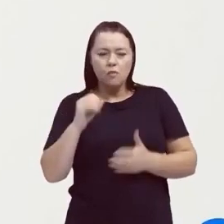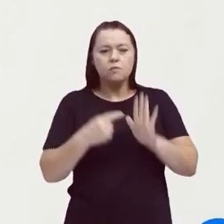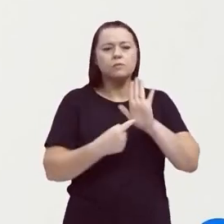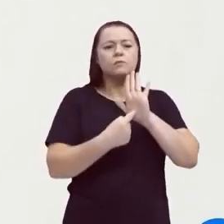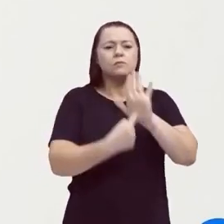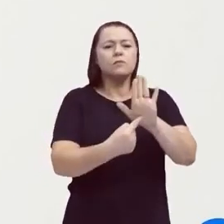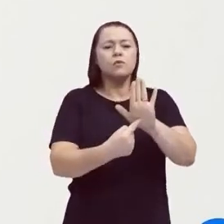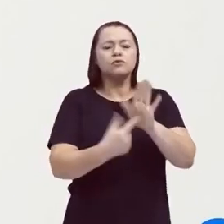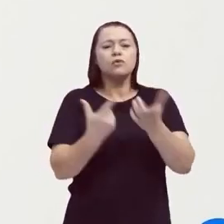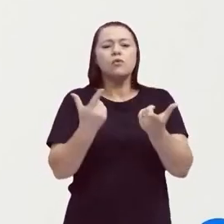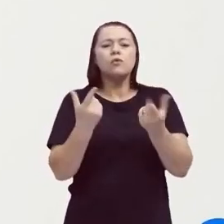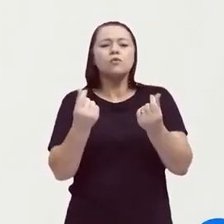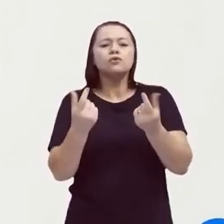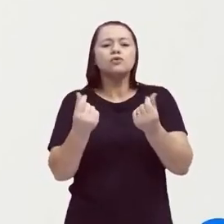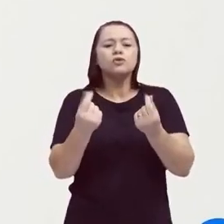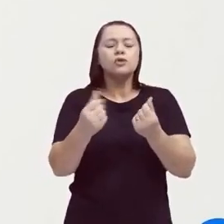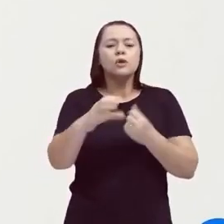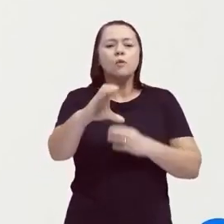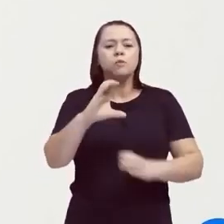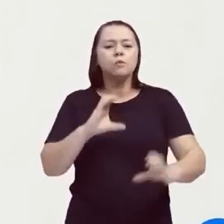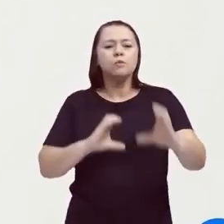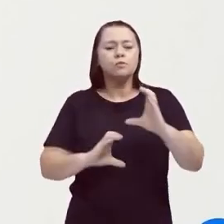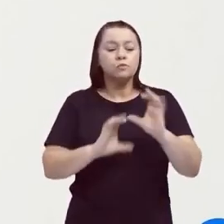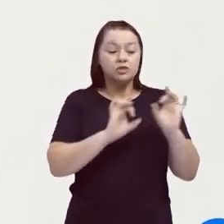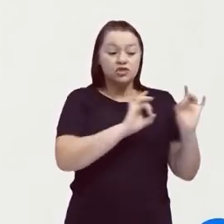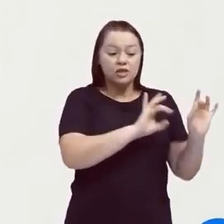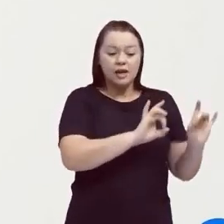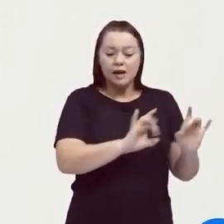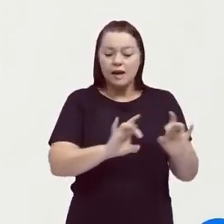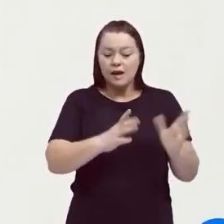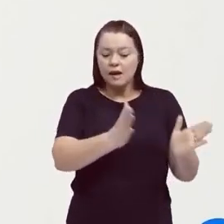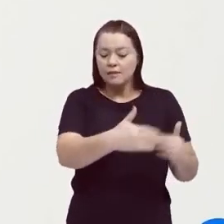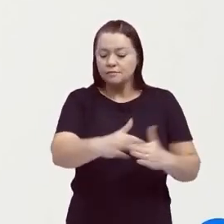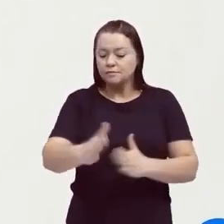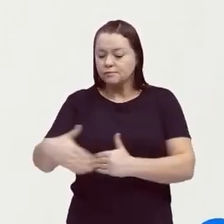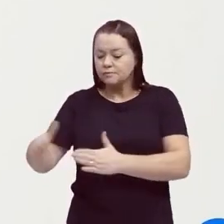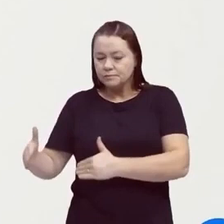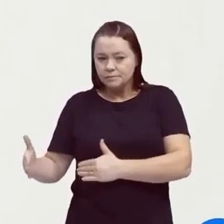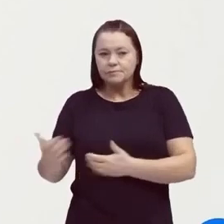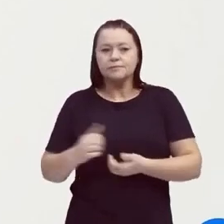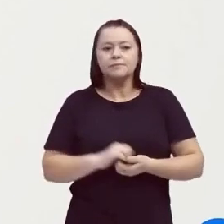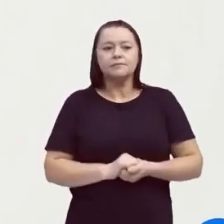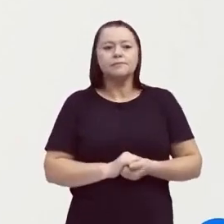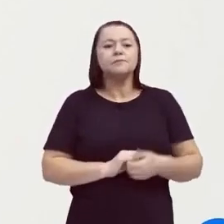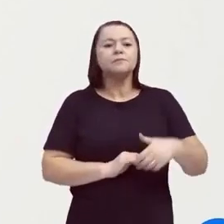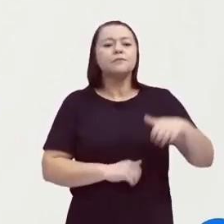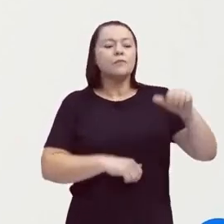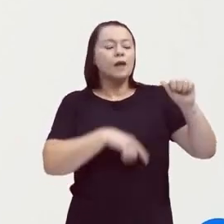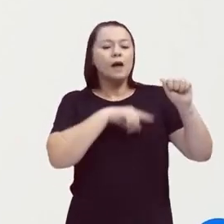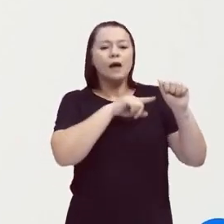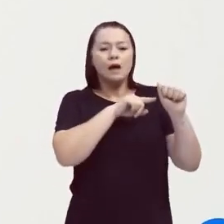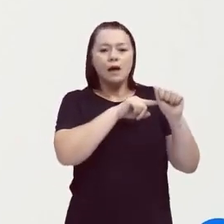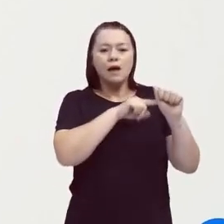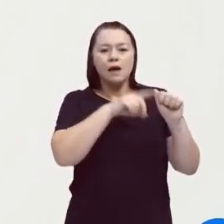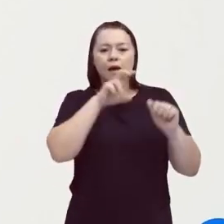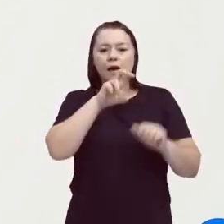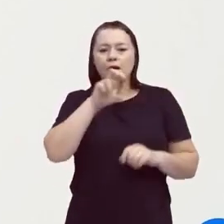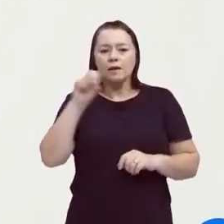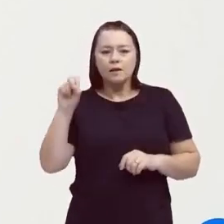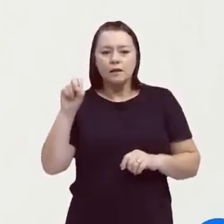as salas. Então, turma A, R$500, quarto ano B, 450, quarto ano